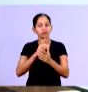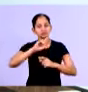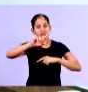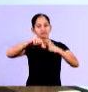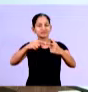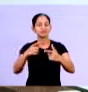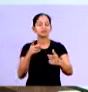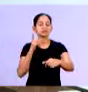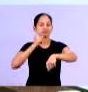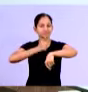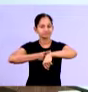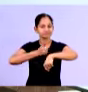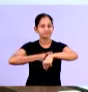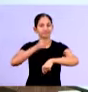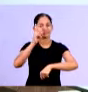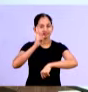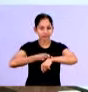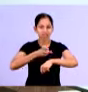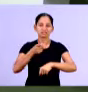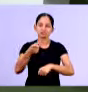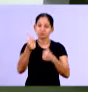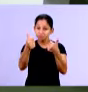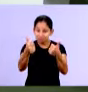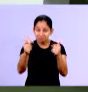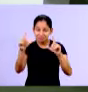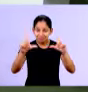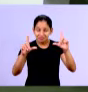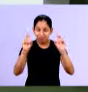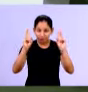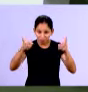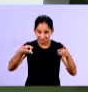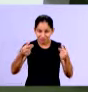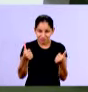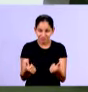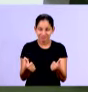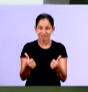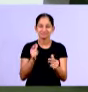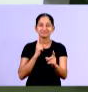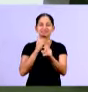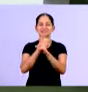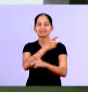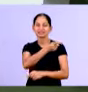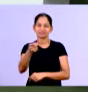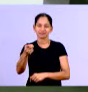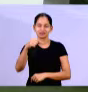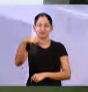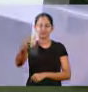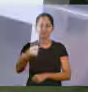quiser, nesse mesmo horário, nesse mesmo canal, ok? Até semana que vem.